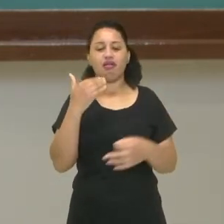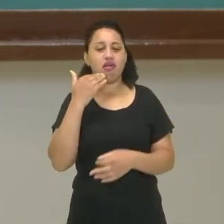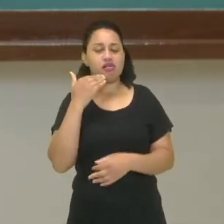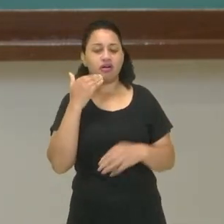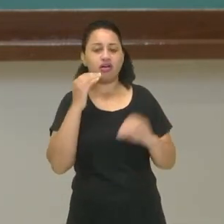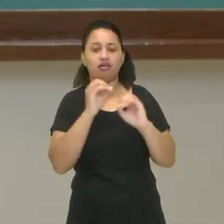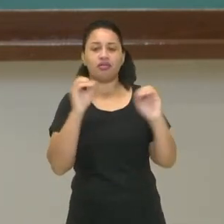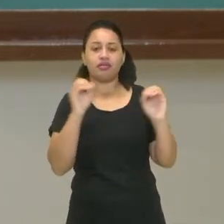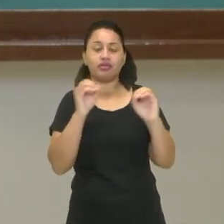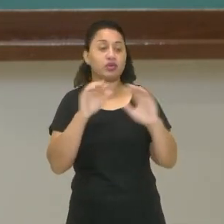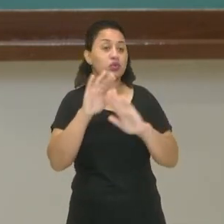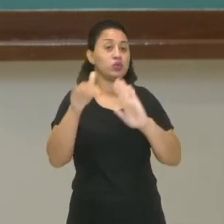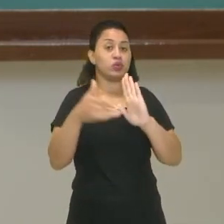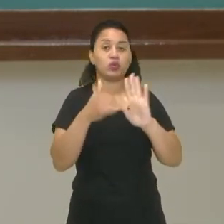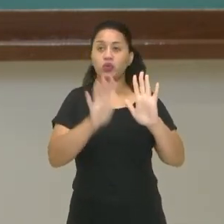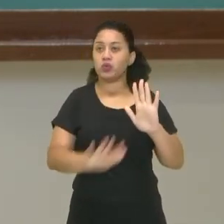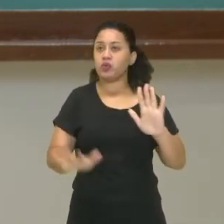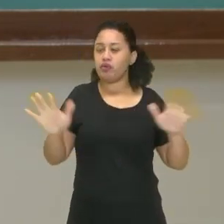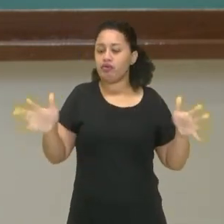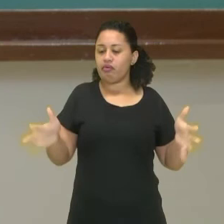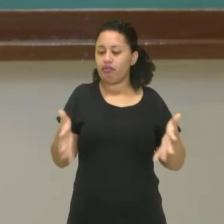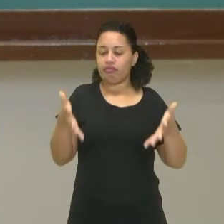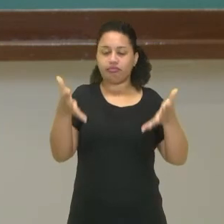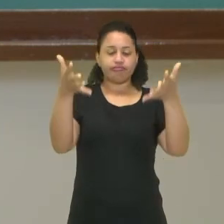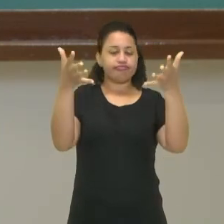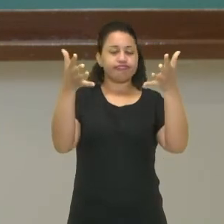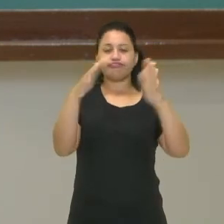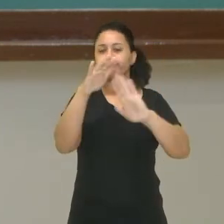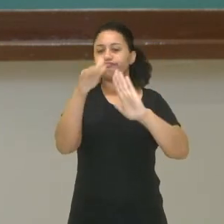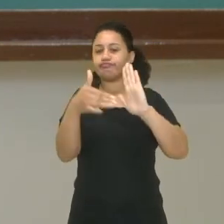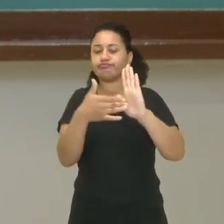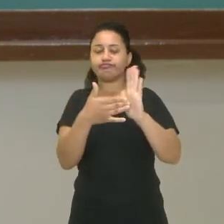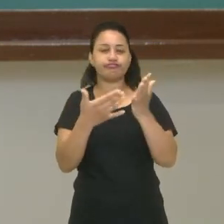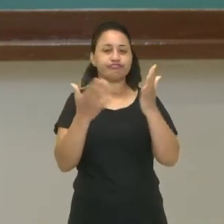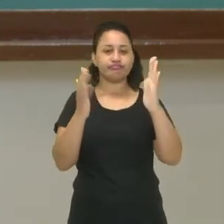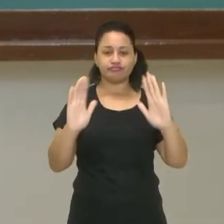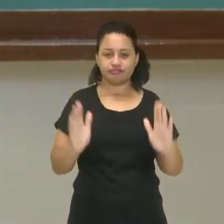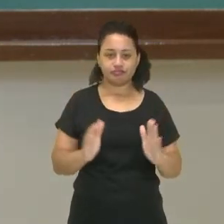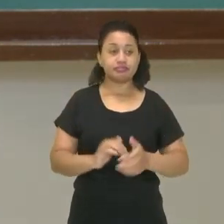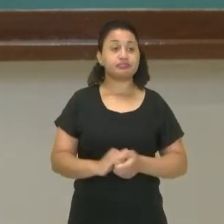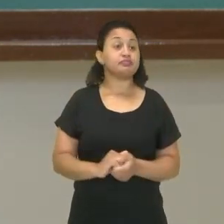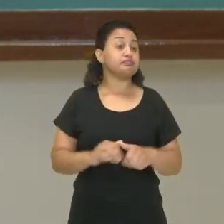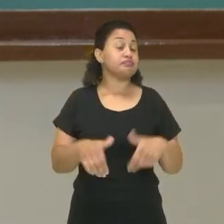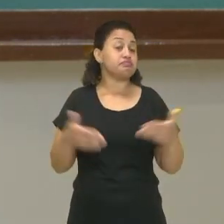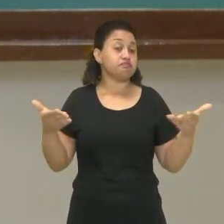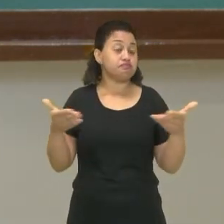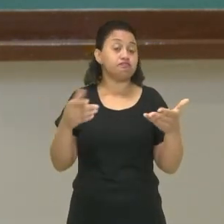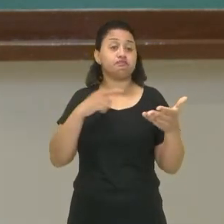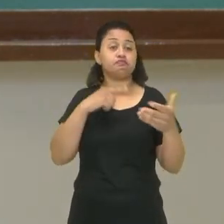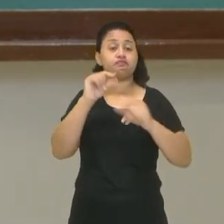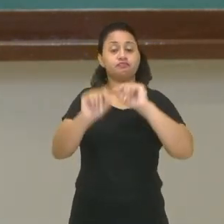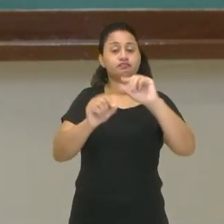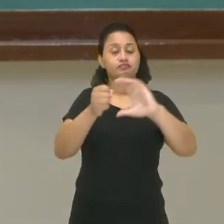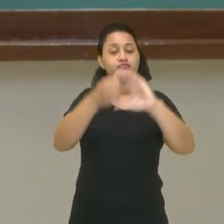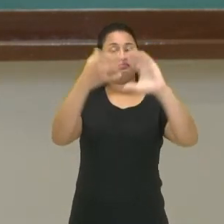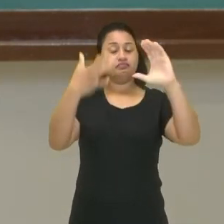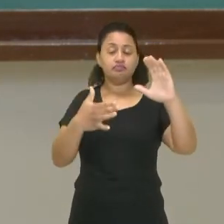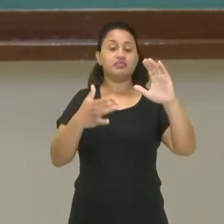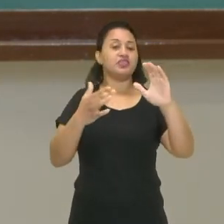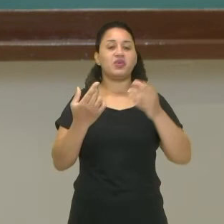defeitos, ela é toda enaltecida, né, toda sublimada. E aqui eu tenho, então, as